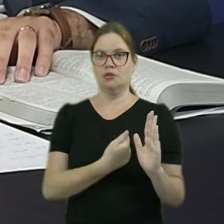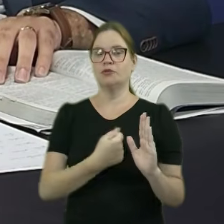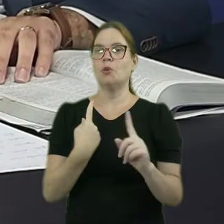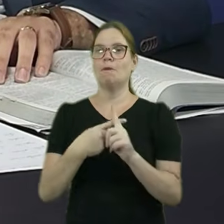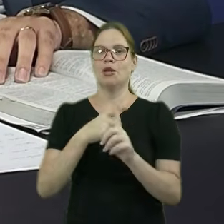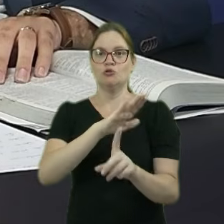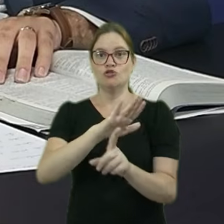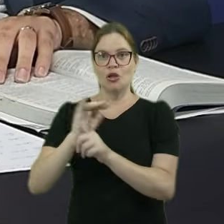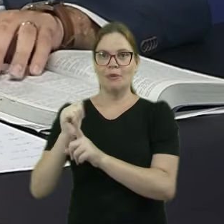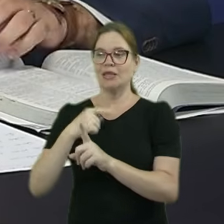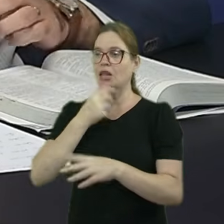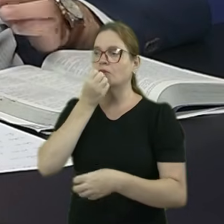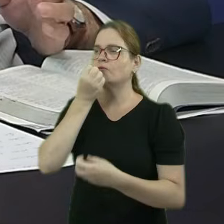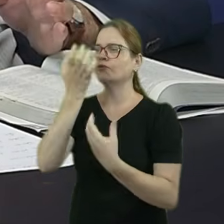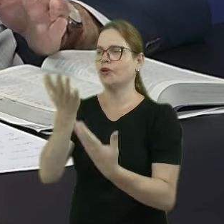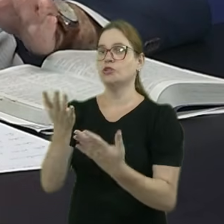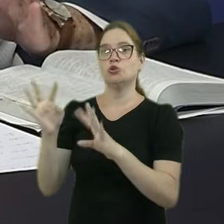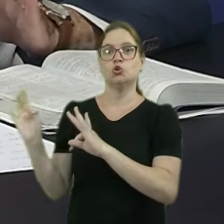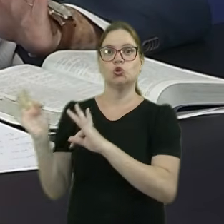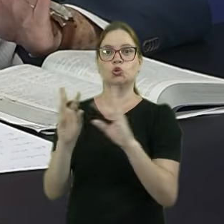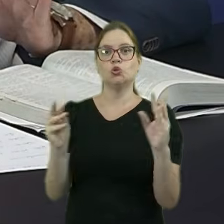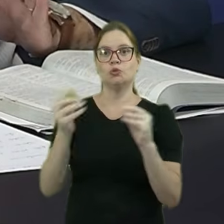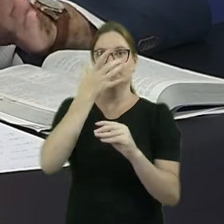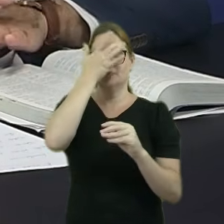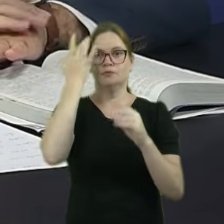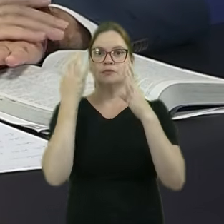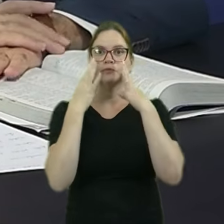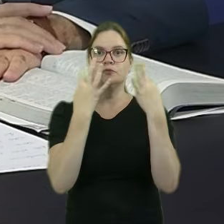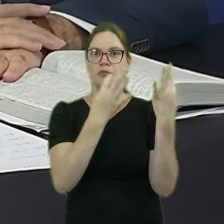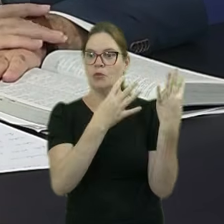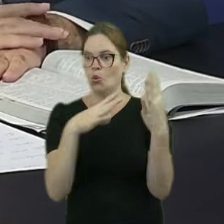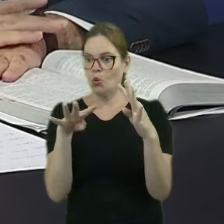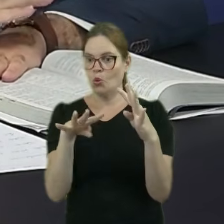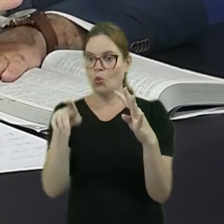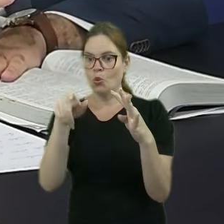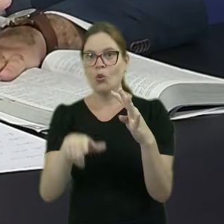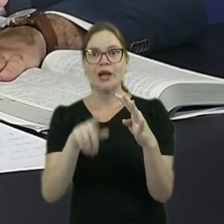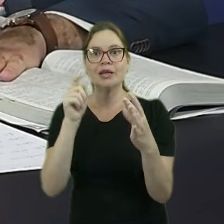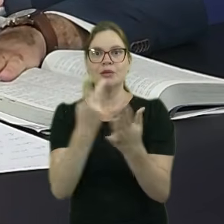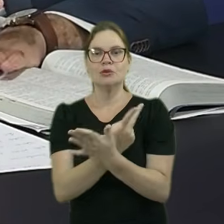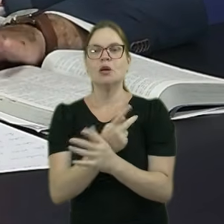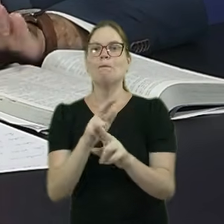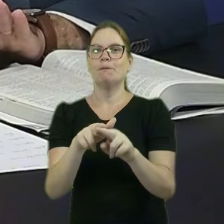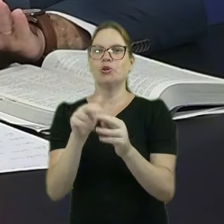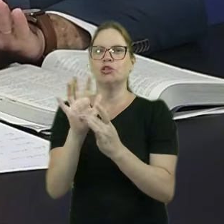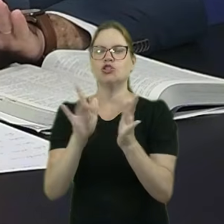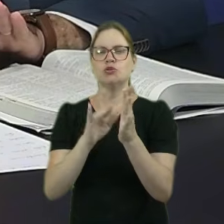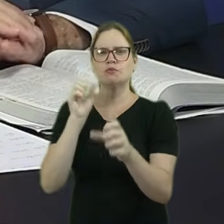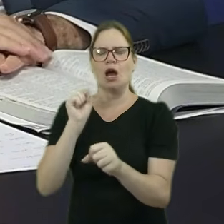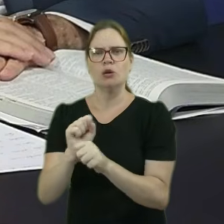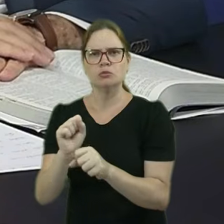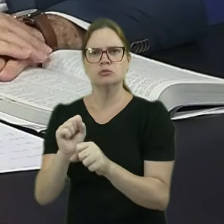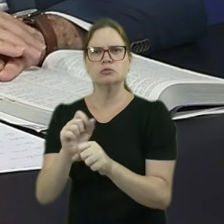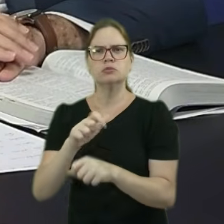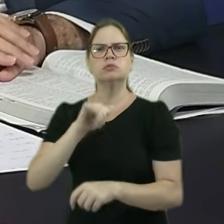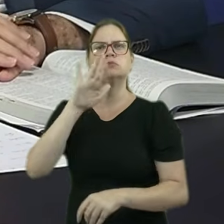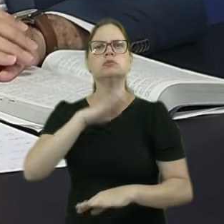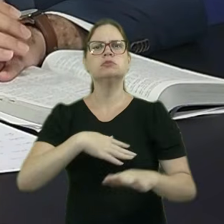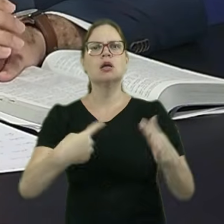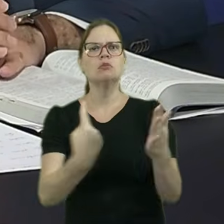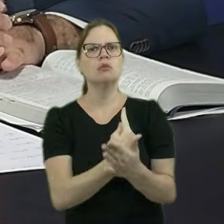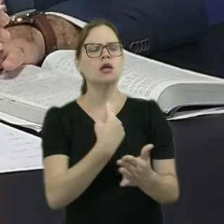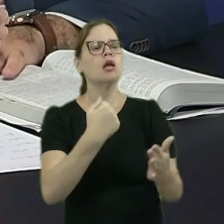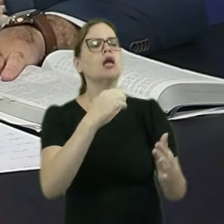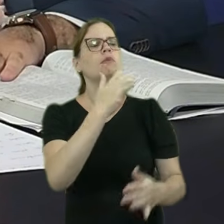Ela confessou diante de todos. Todo mundo teve que ouvir o que aconteceu. Por isso que o Senhor parou tudo e falou: quem me tocou?